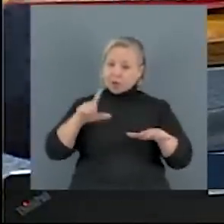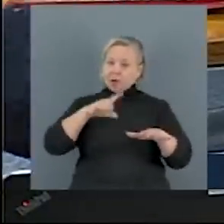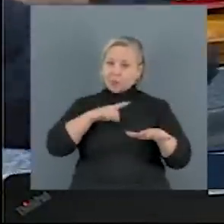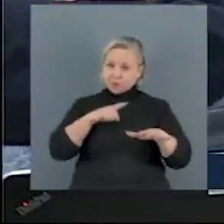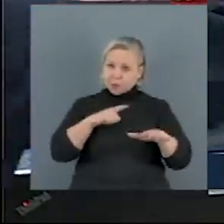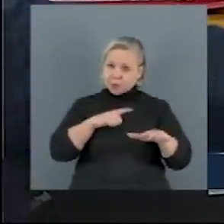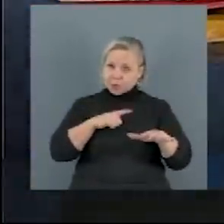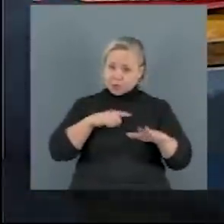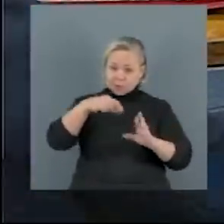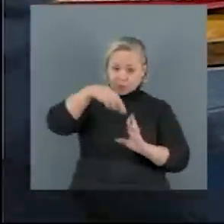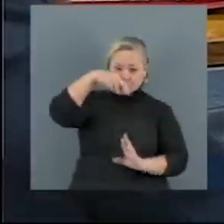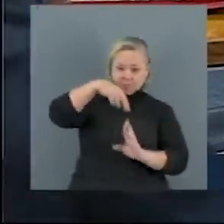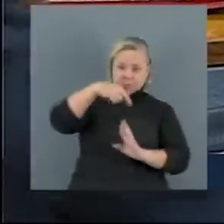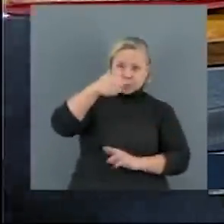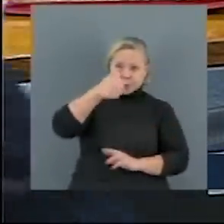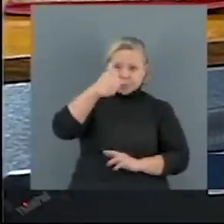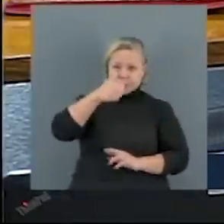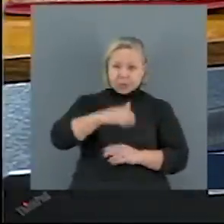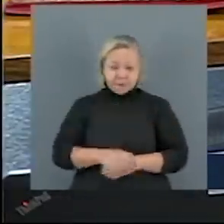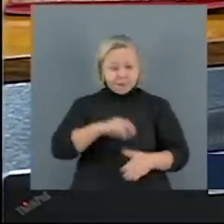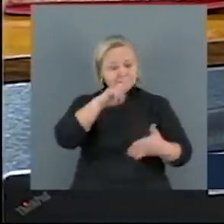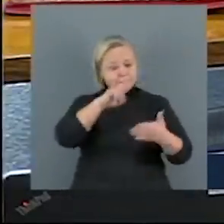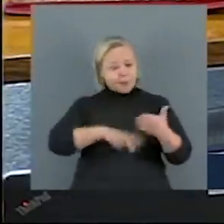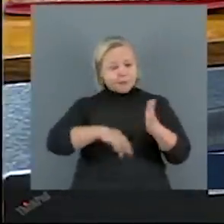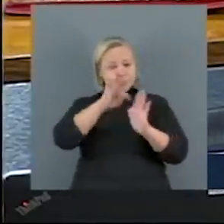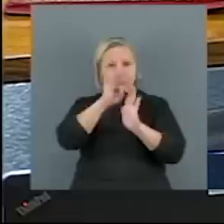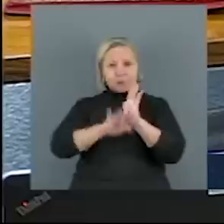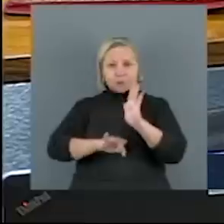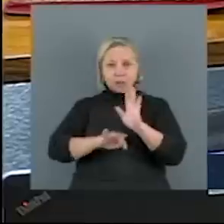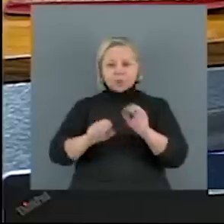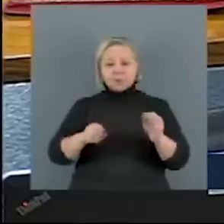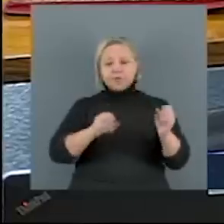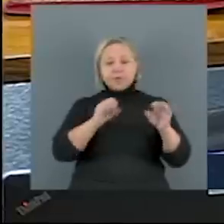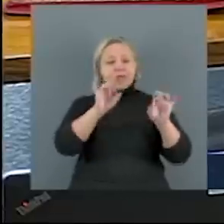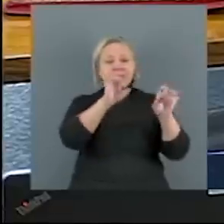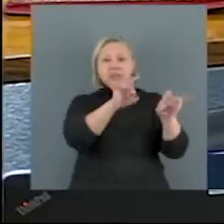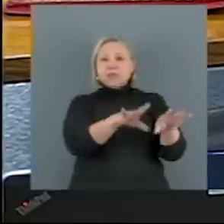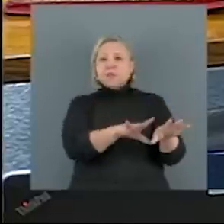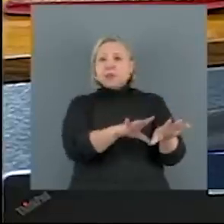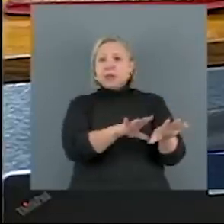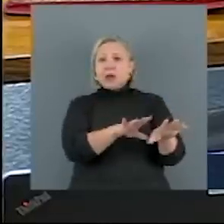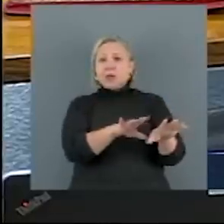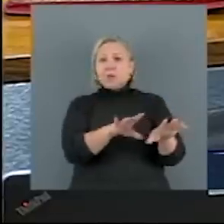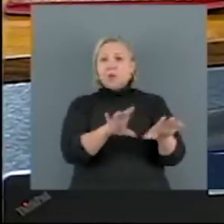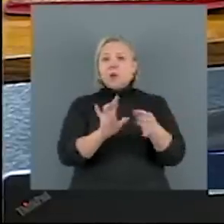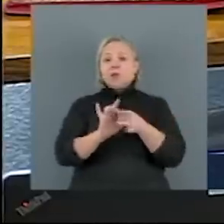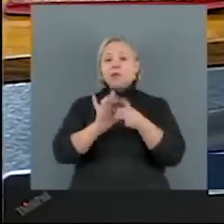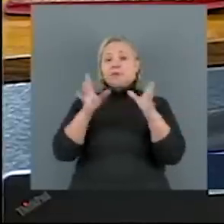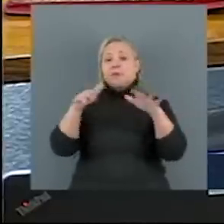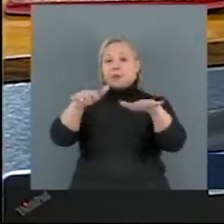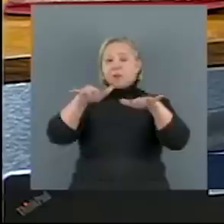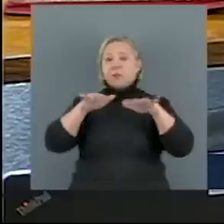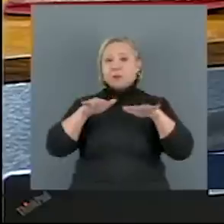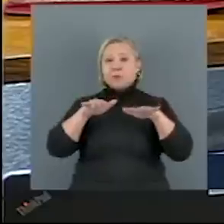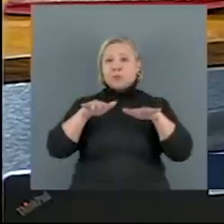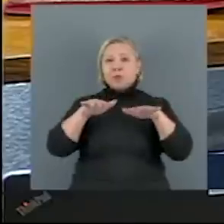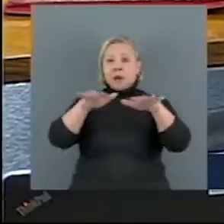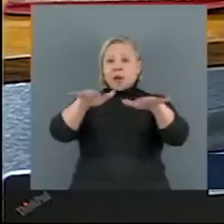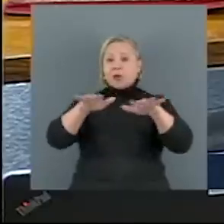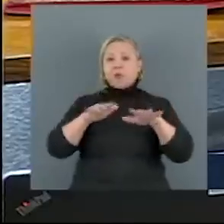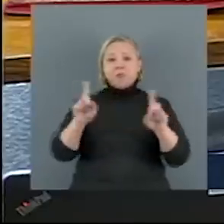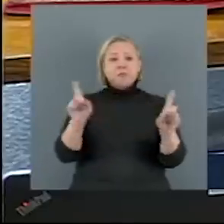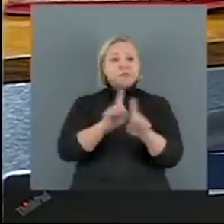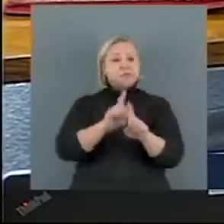1º, que é justamente instruir a matéria na sua apreciação, poderá ser dispensada por deliberação da comissão. A comissão não